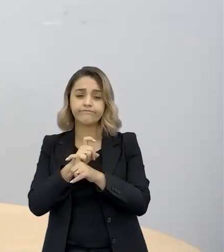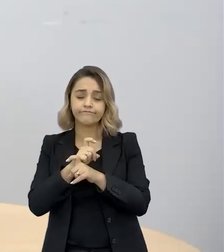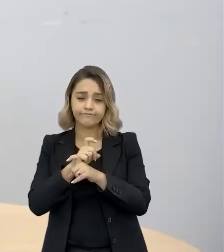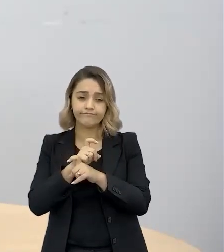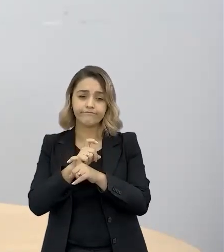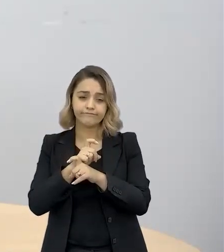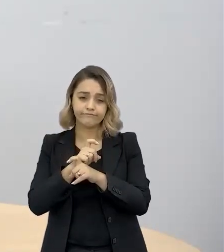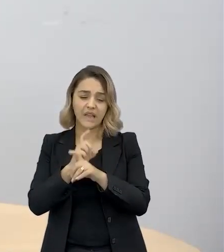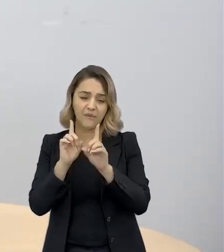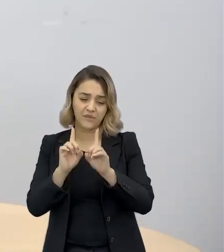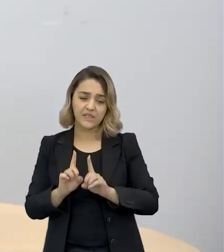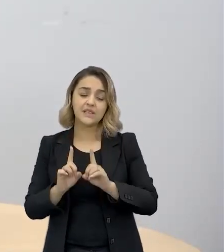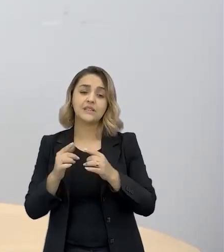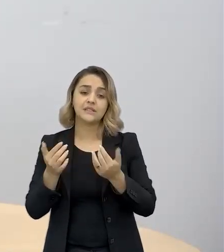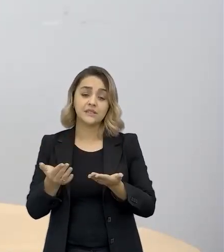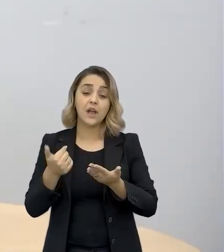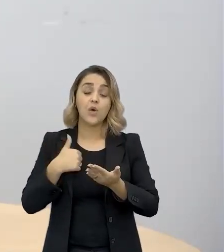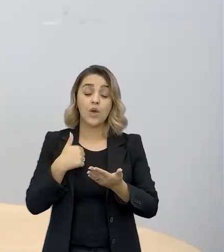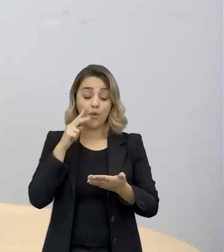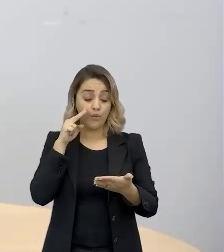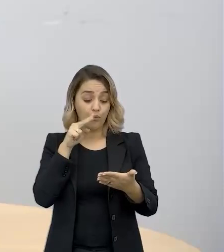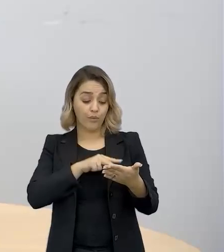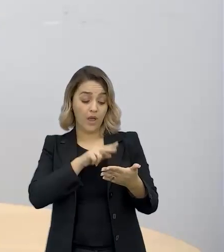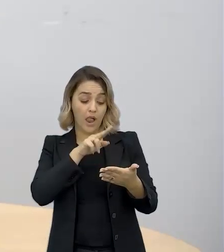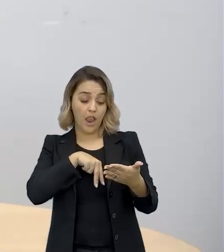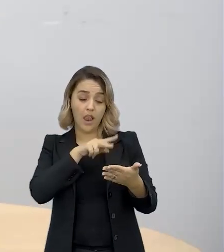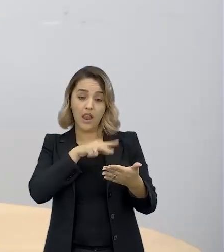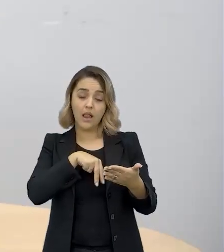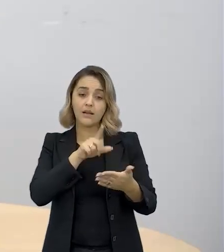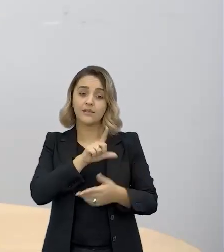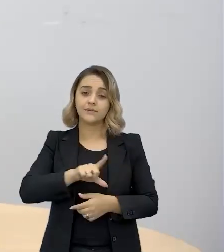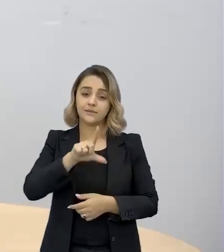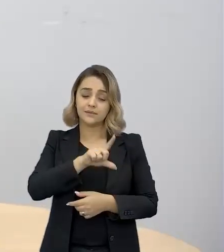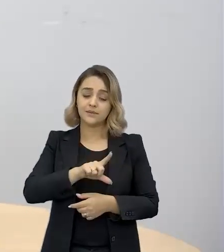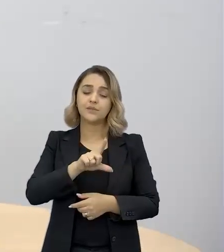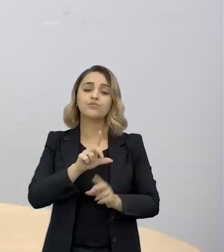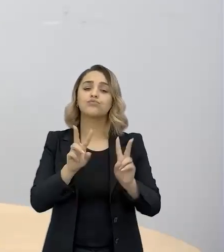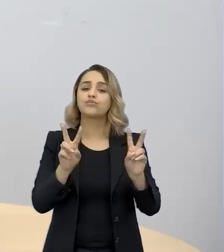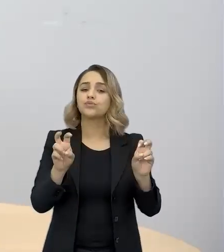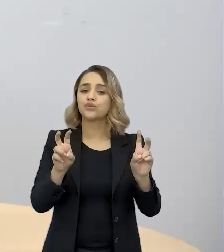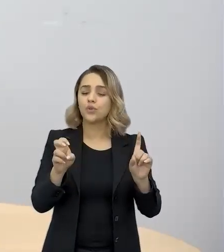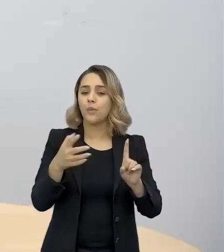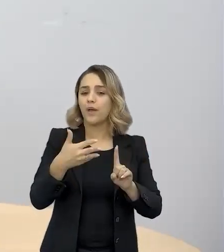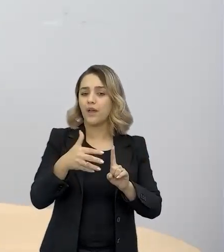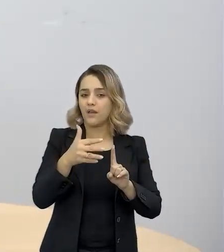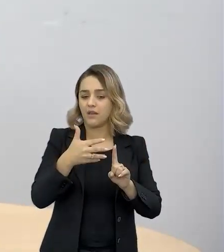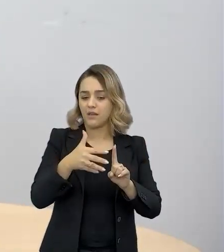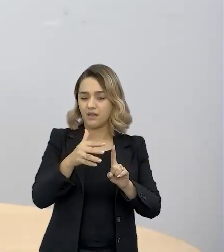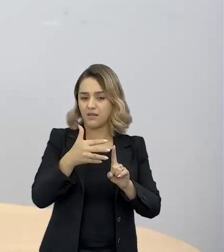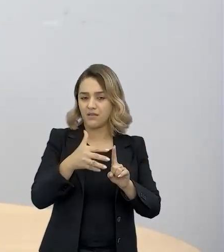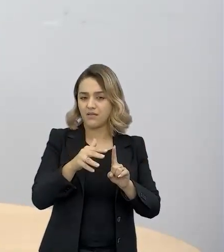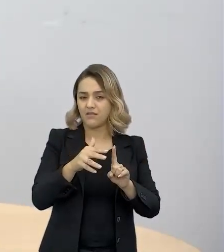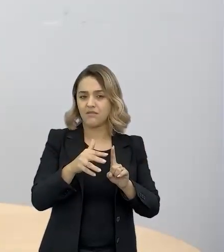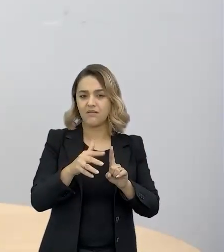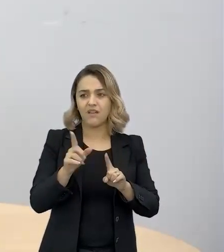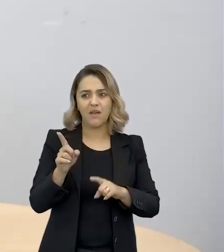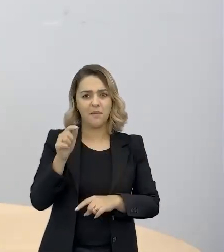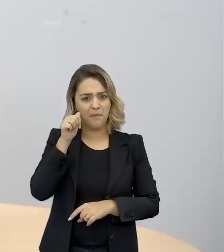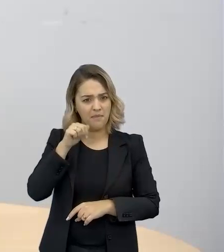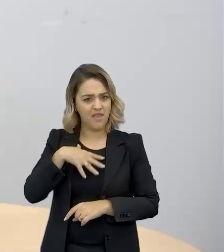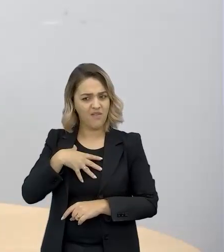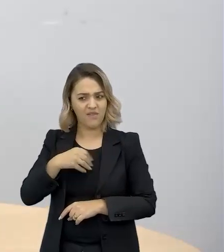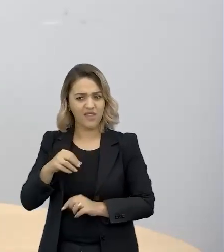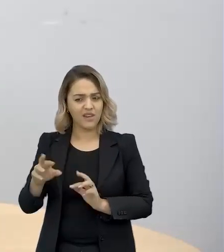que eu andei vendo na literatura, né, a respeito desse transtorno, que ela não é diferente,